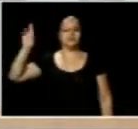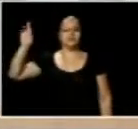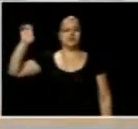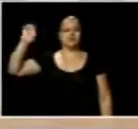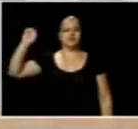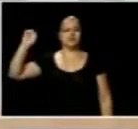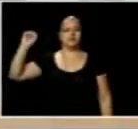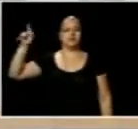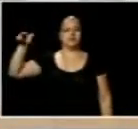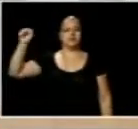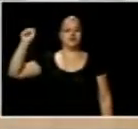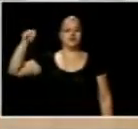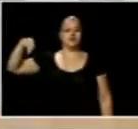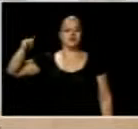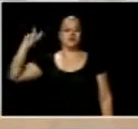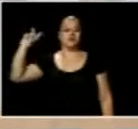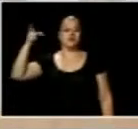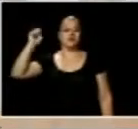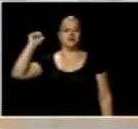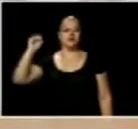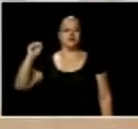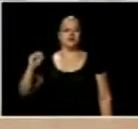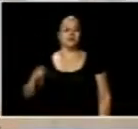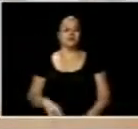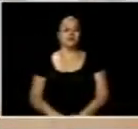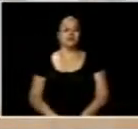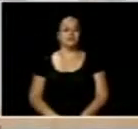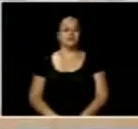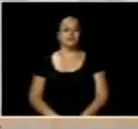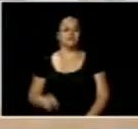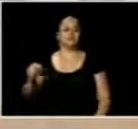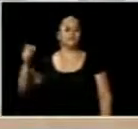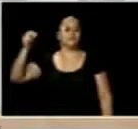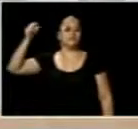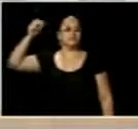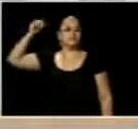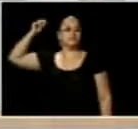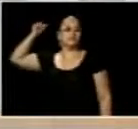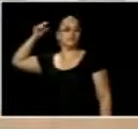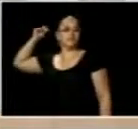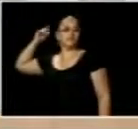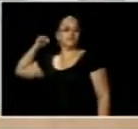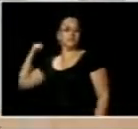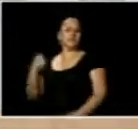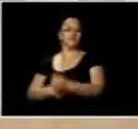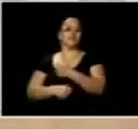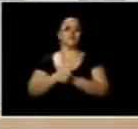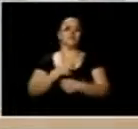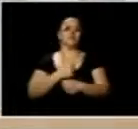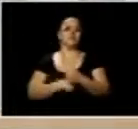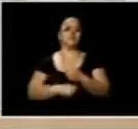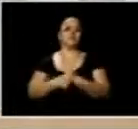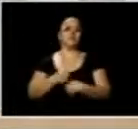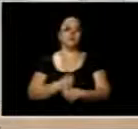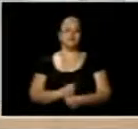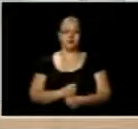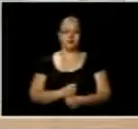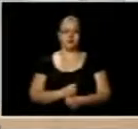receber algumas pessoas que há anos participam da Breganha na nossa cidade do jeito que ela tem que